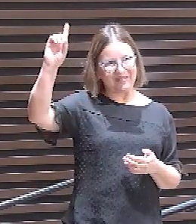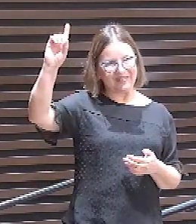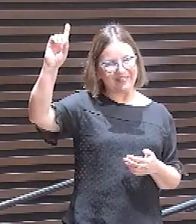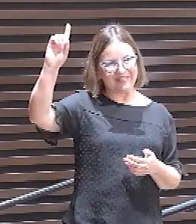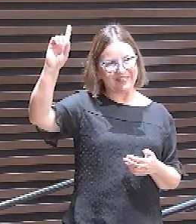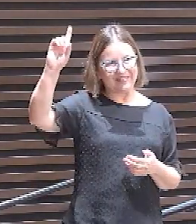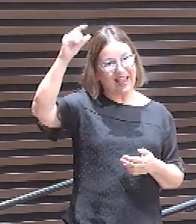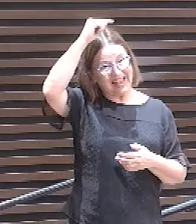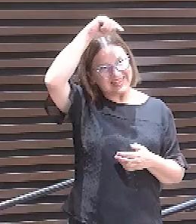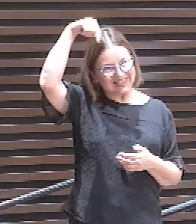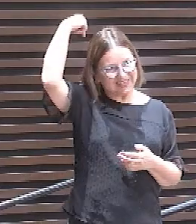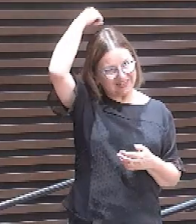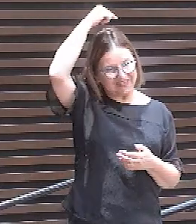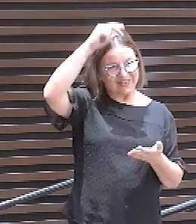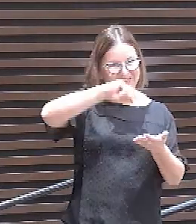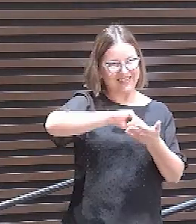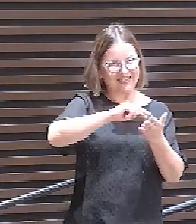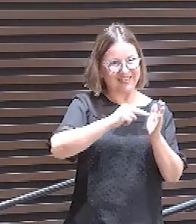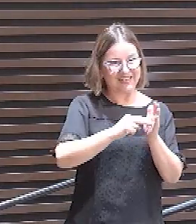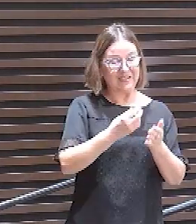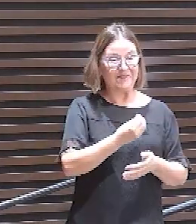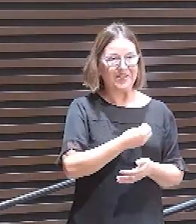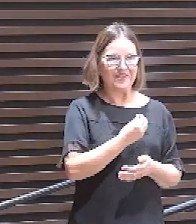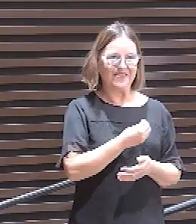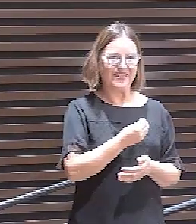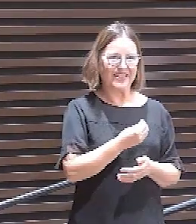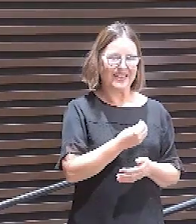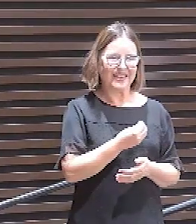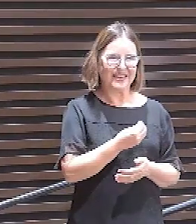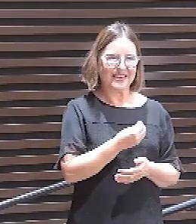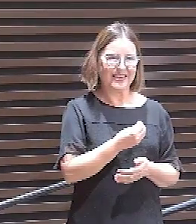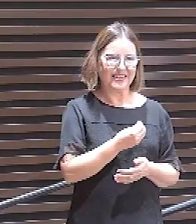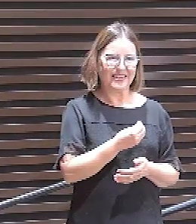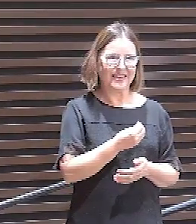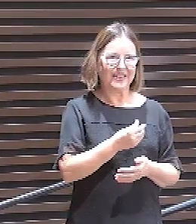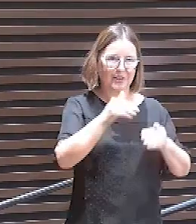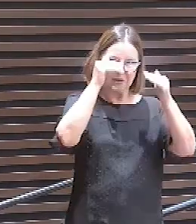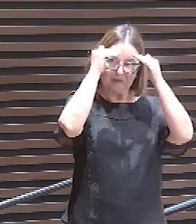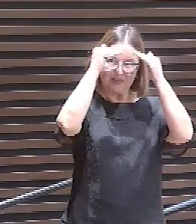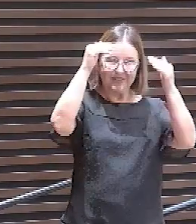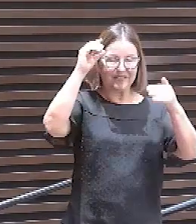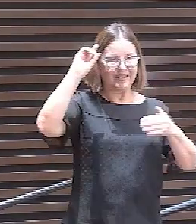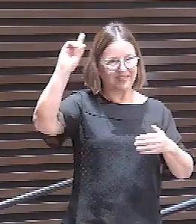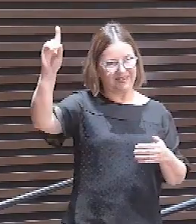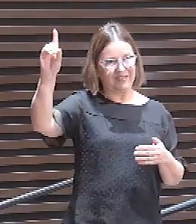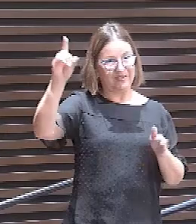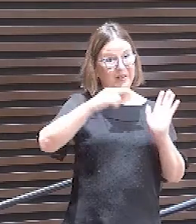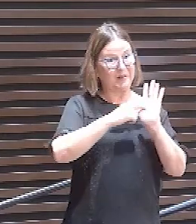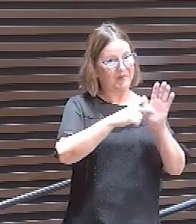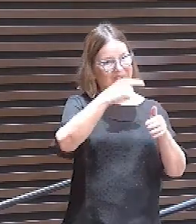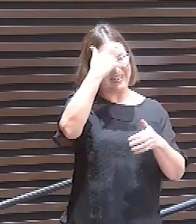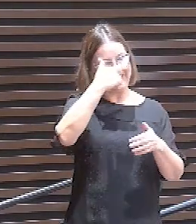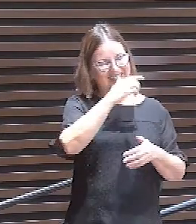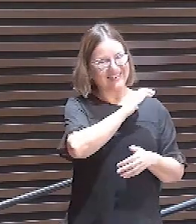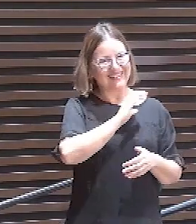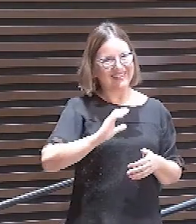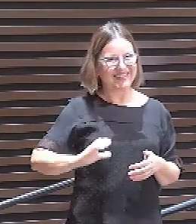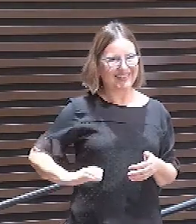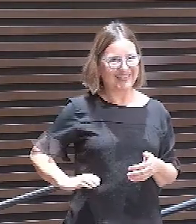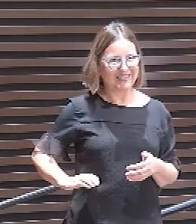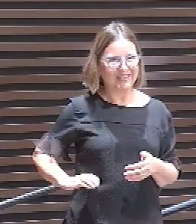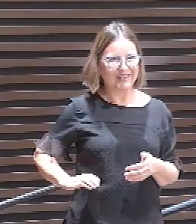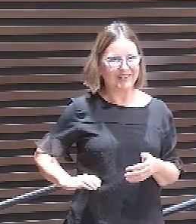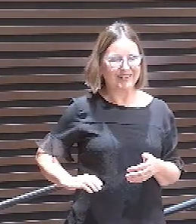Deus, a santificação significa viver sob o governo de Deus e refletir o caráter de Cristo